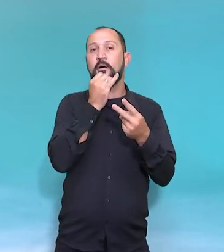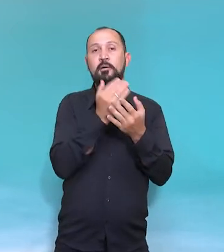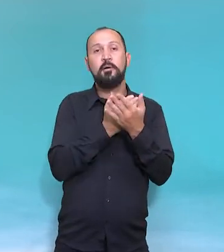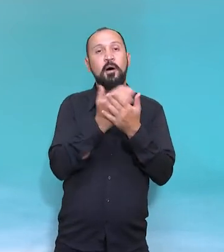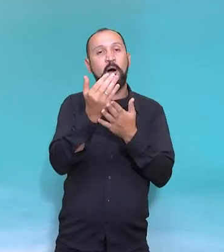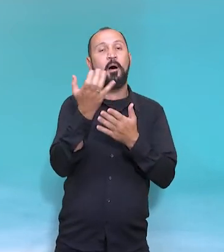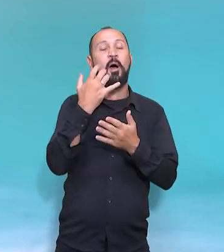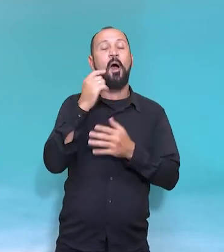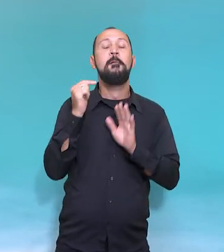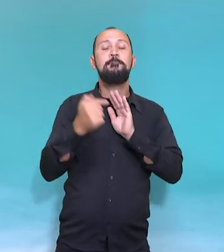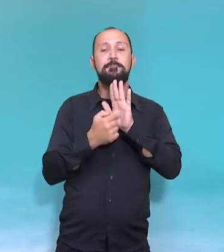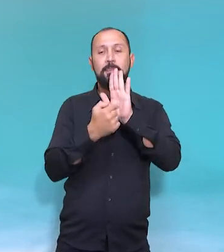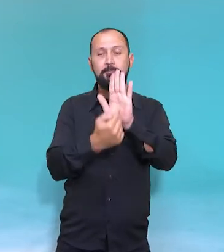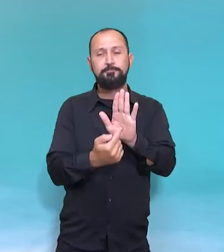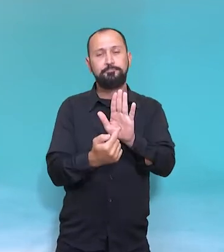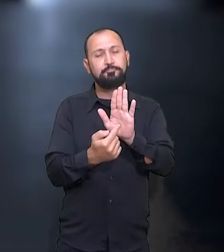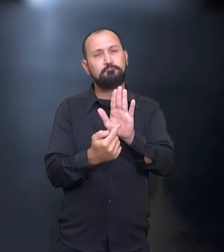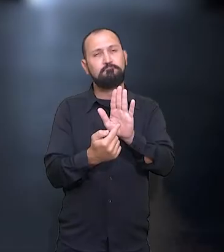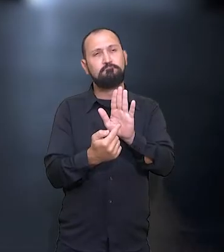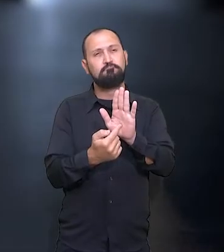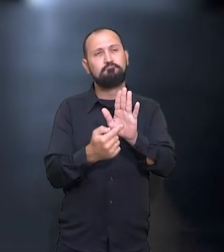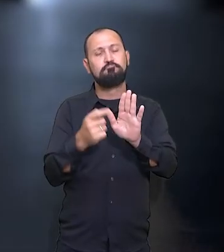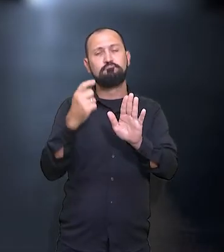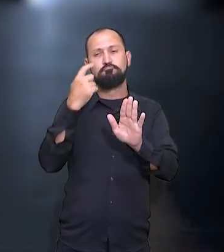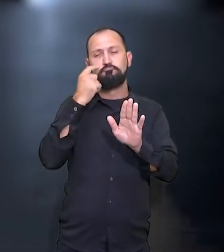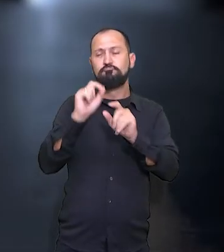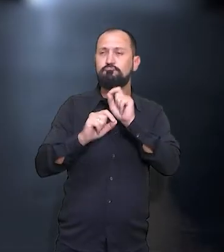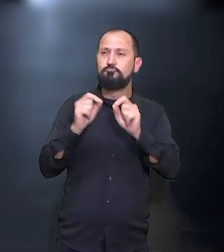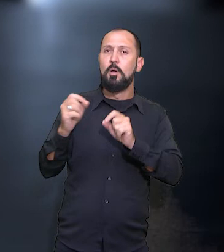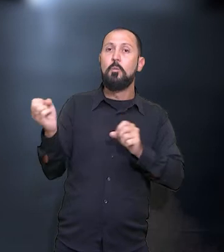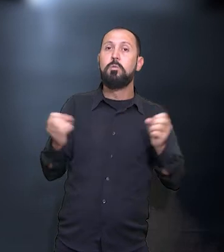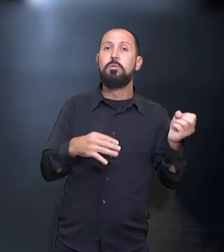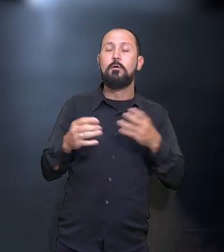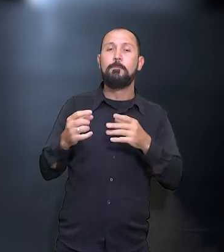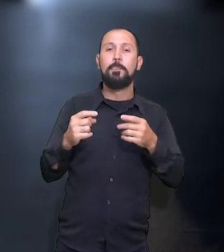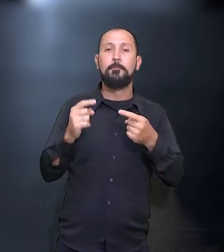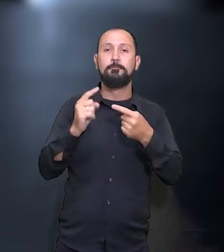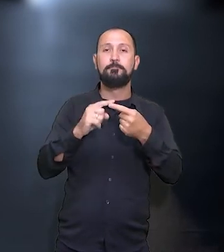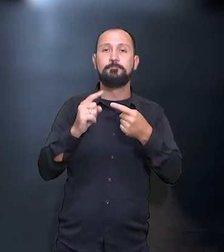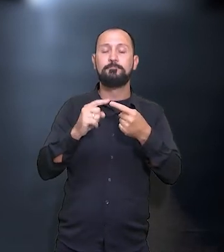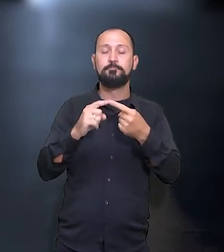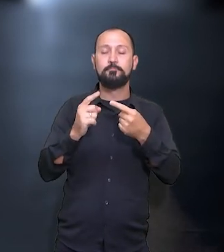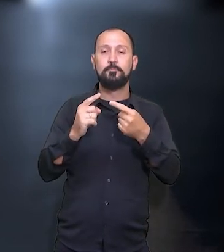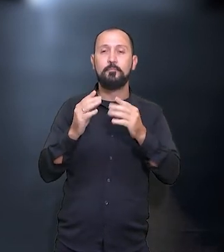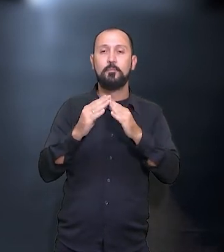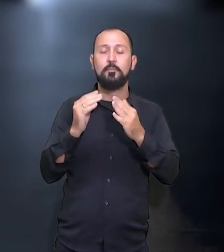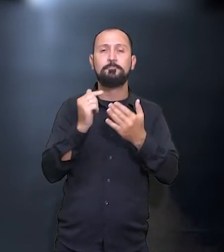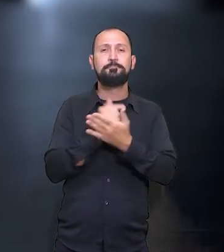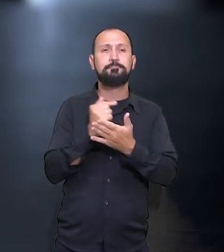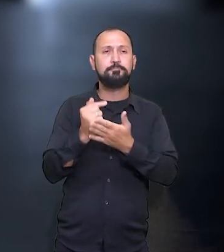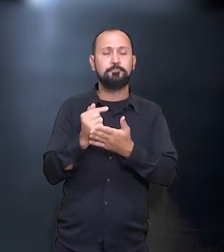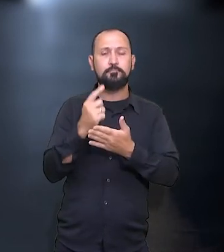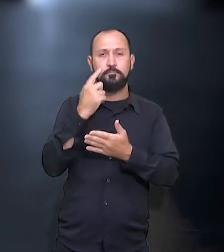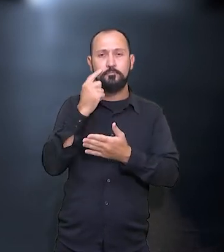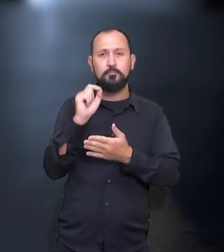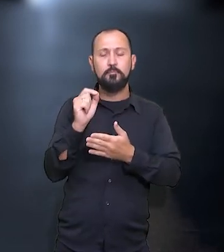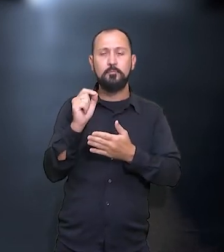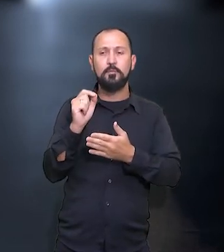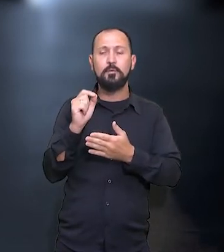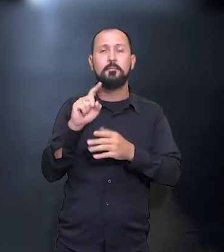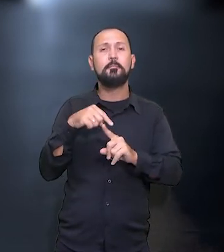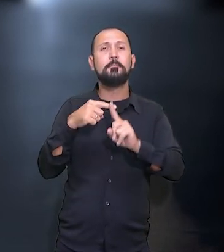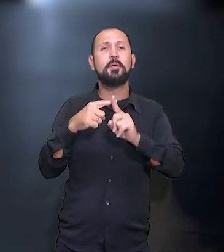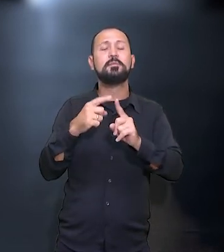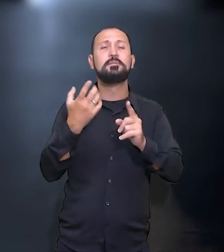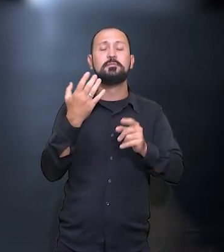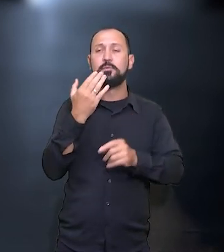exemplos iniciais que eu gostaria de trazer, que já traziam essa modernização, um deles era o Cartório Mais, onde é uma espécie